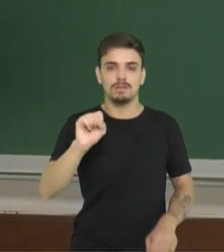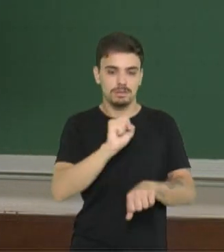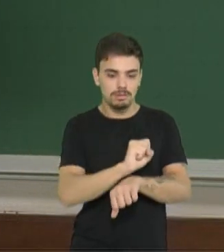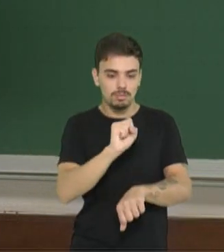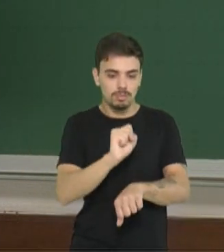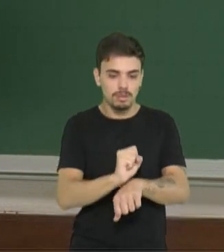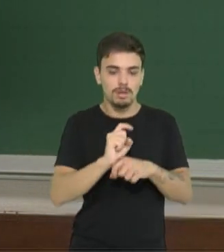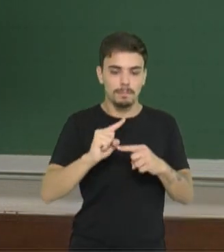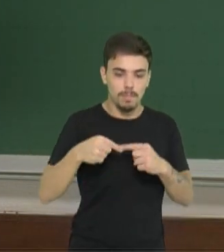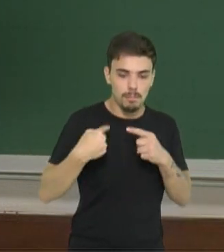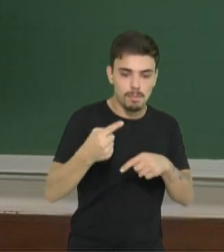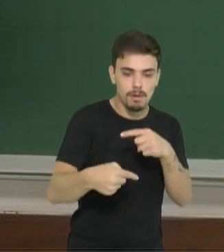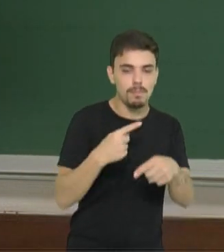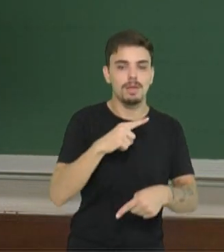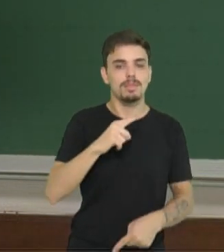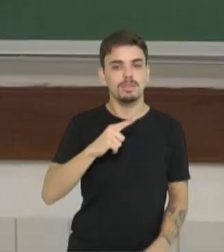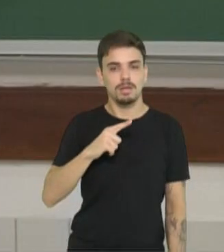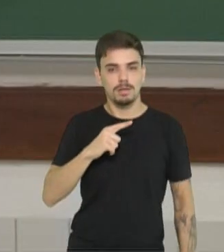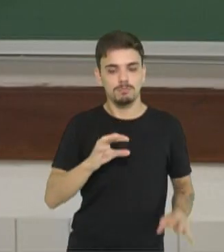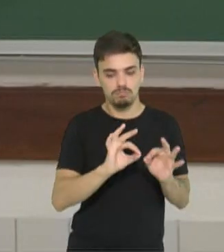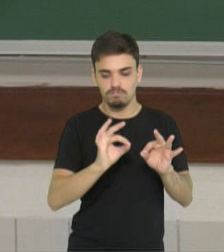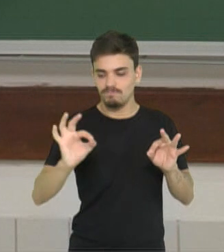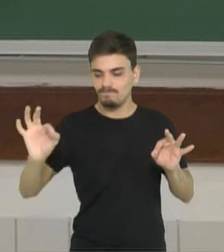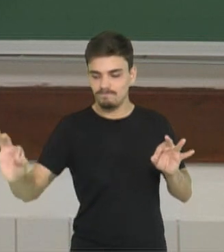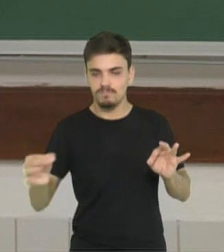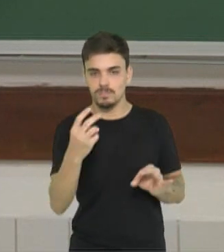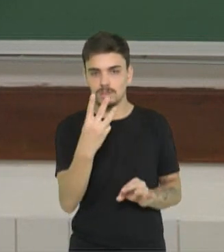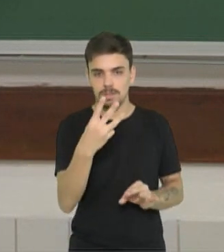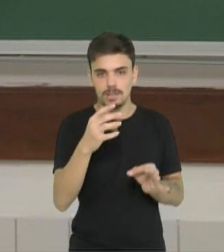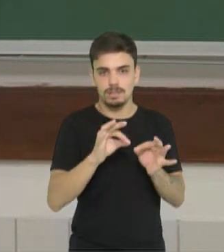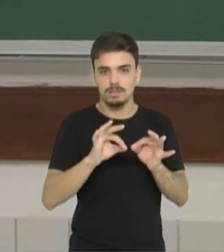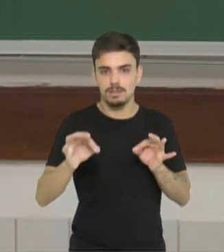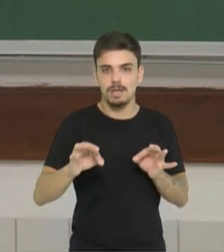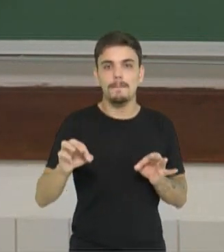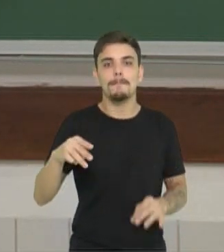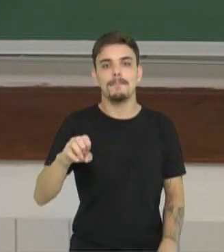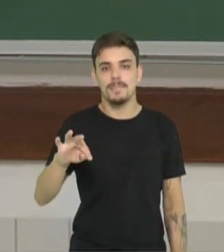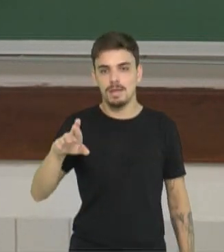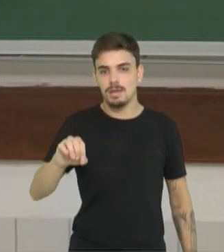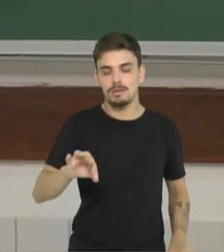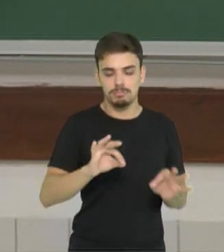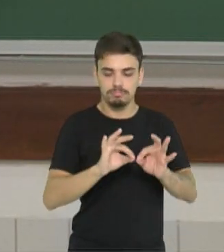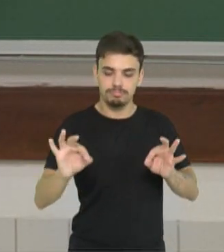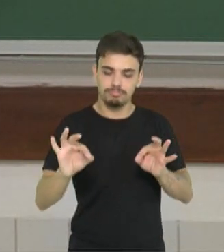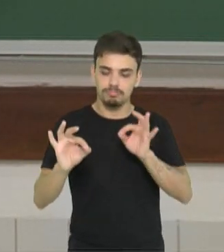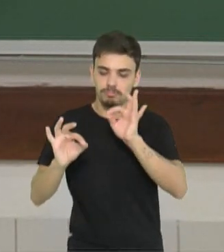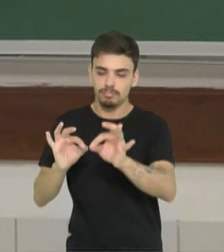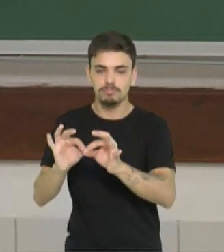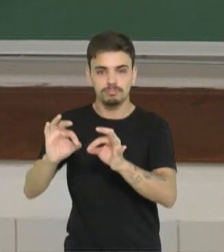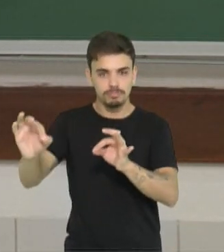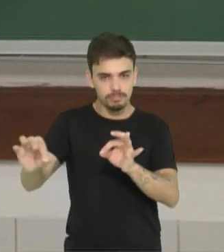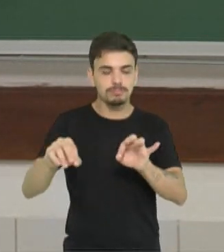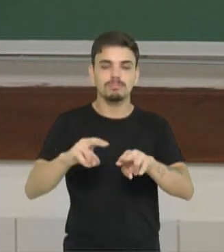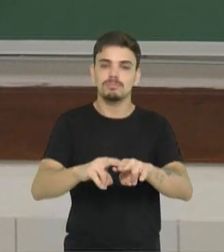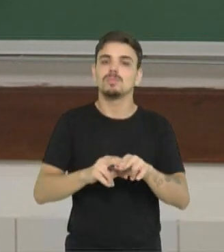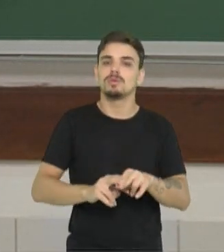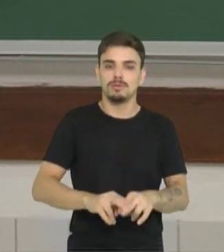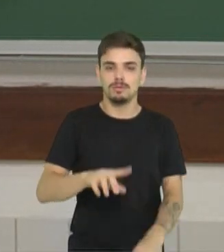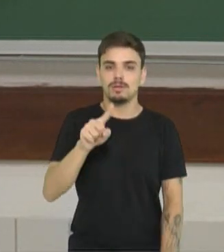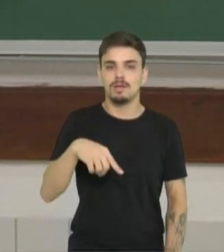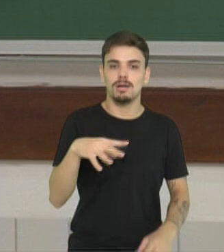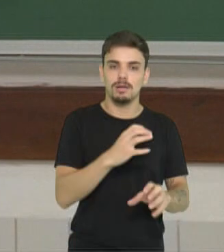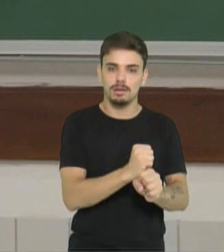esse carro está deslocando 3 metros a mais, né? Está tendo uma variação, certo? Então, cálculo